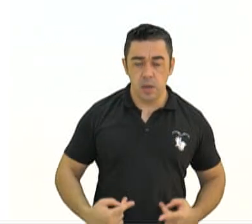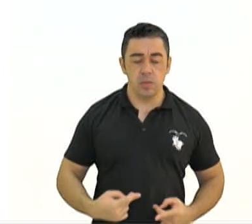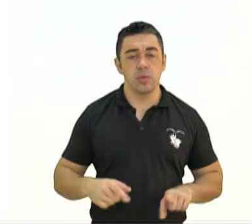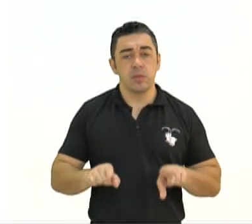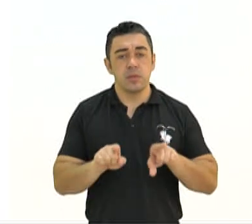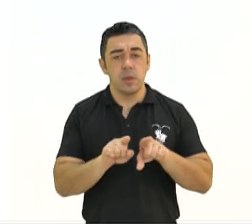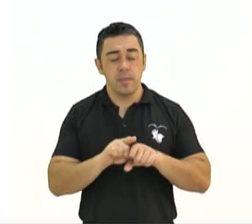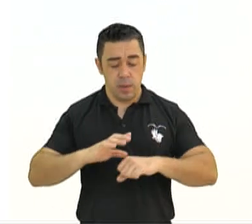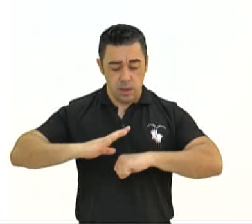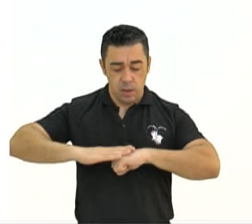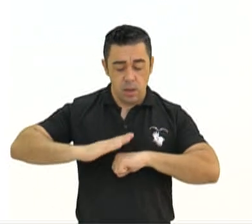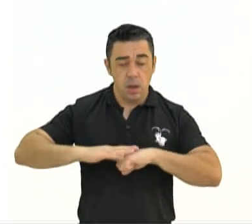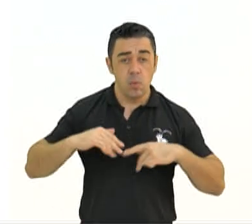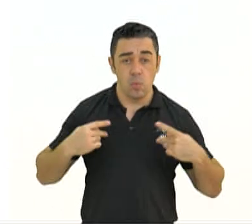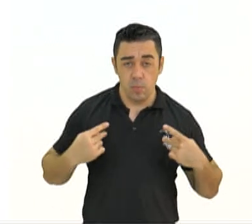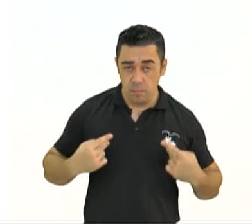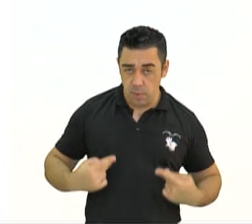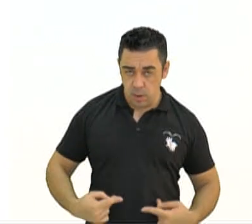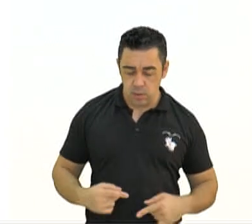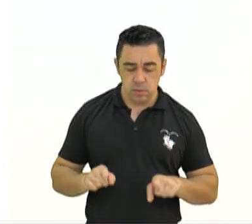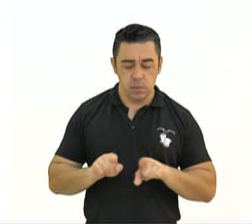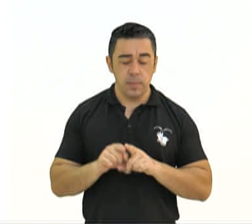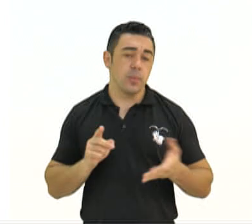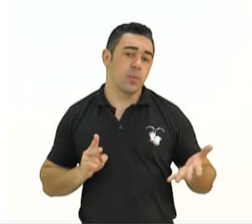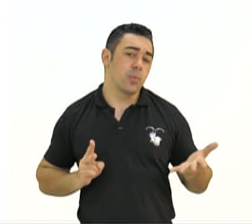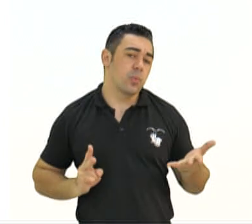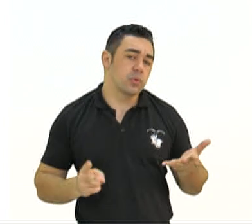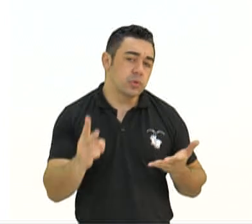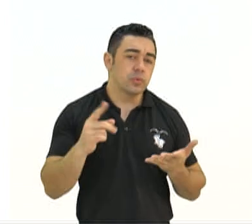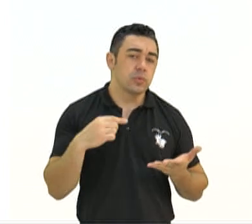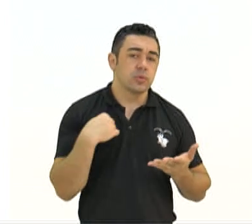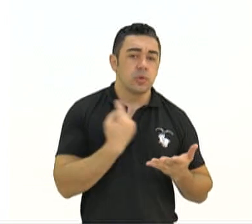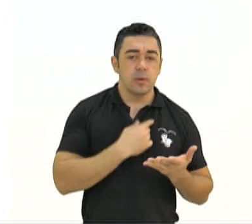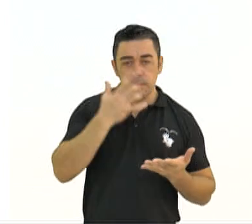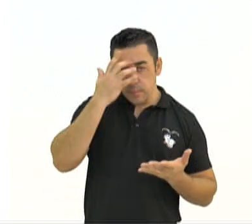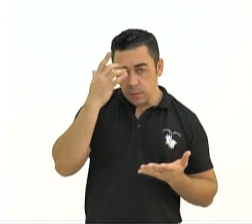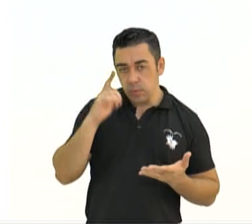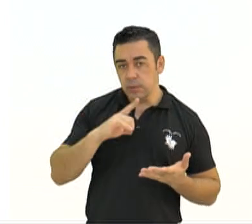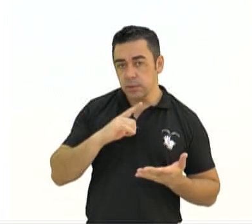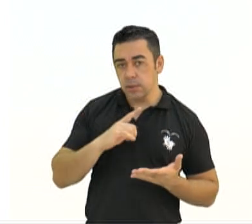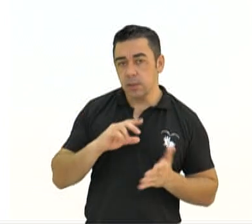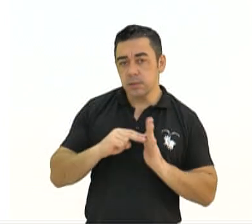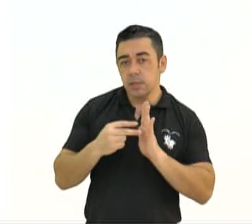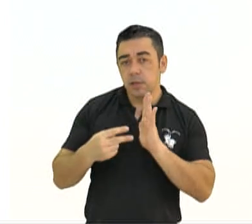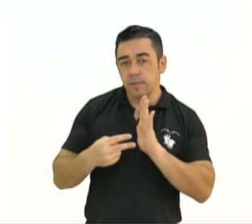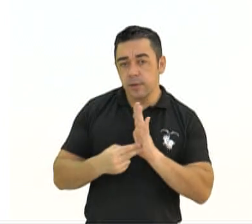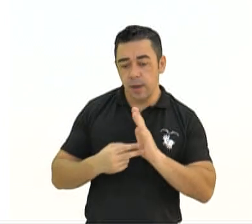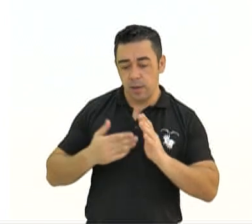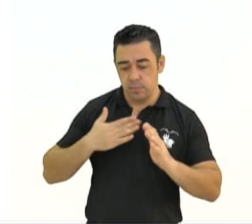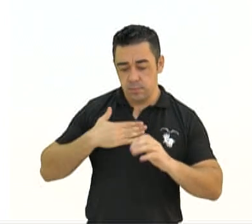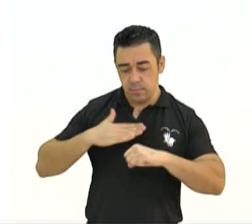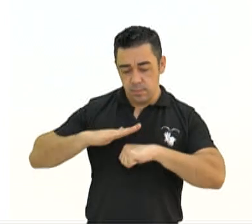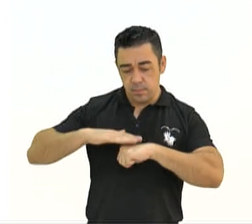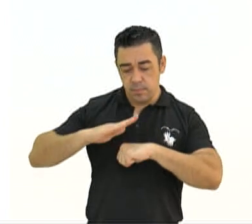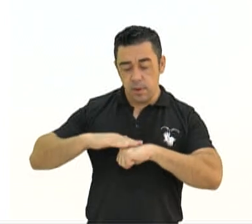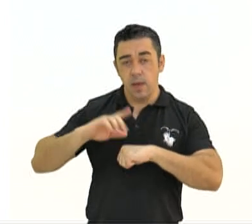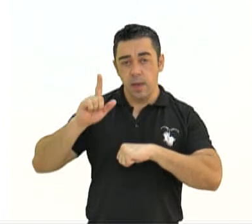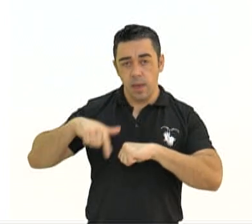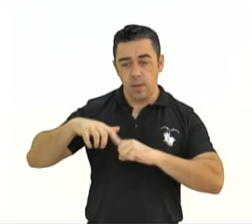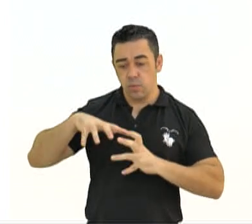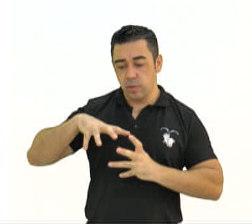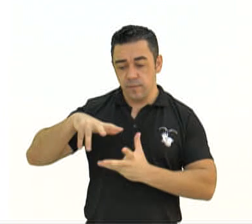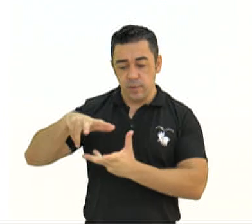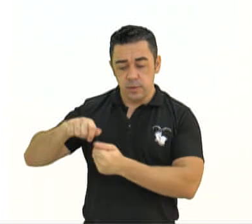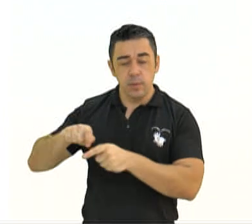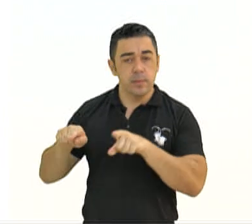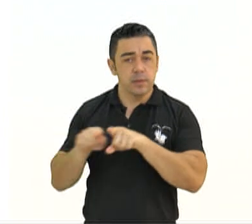mas também é um processo contínuo pelo qual as pessoas dão sentido às suas ações. É universal, mas também